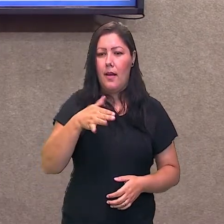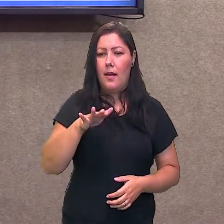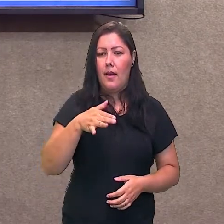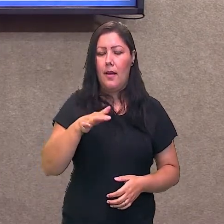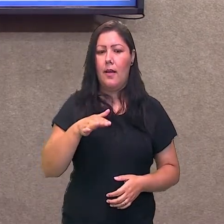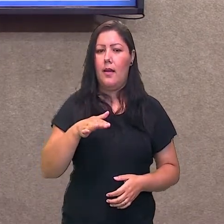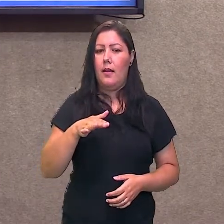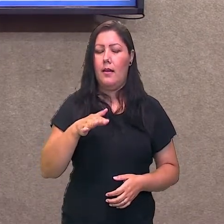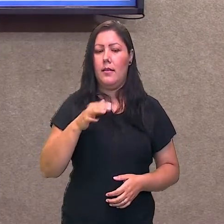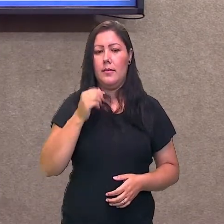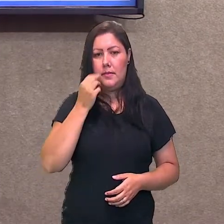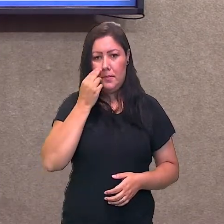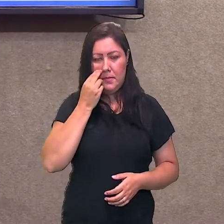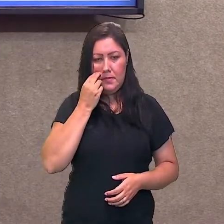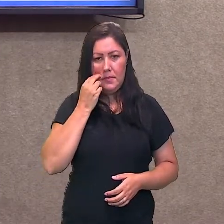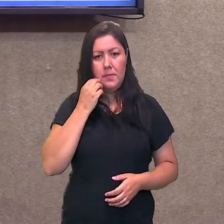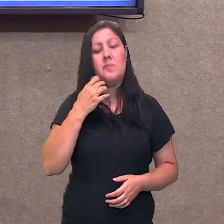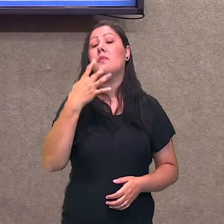Aproximadamente